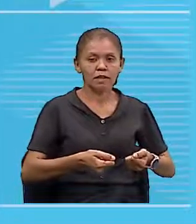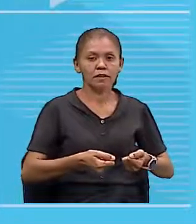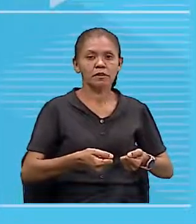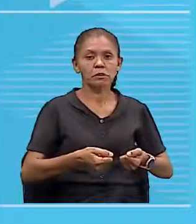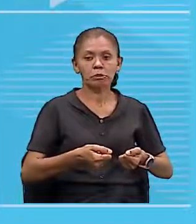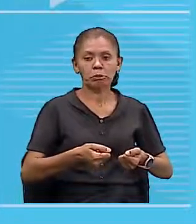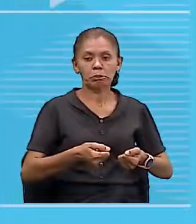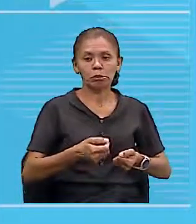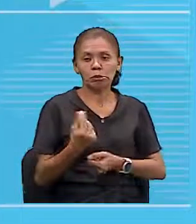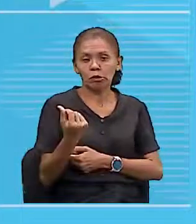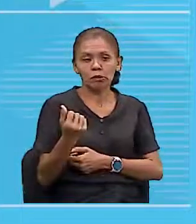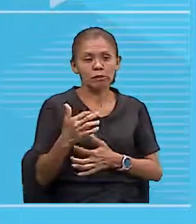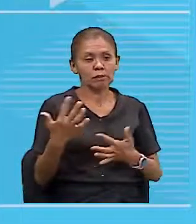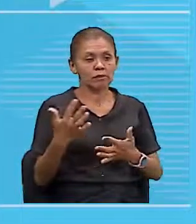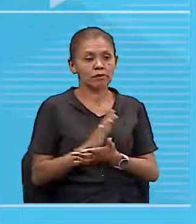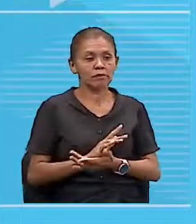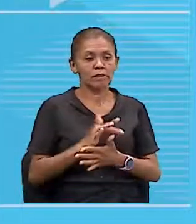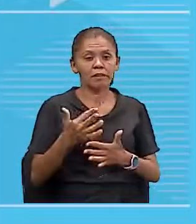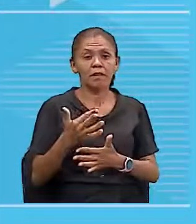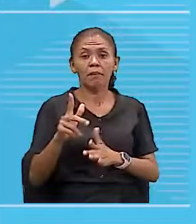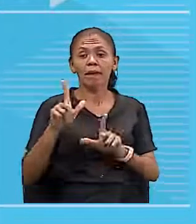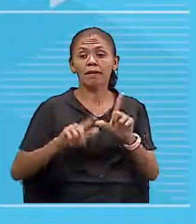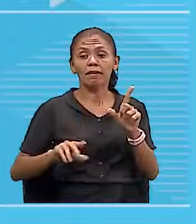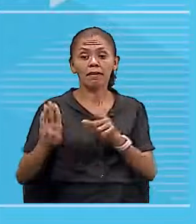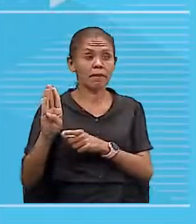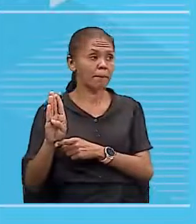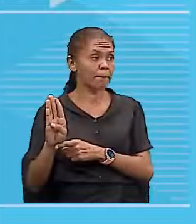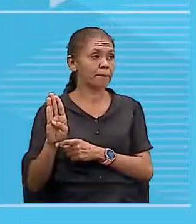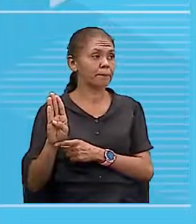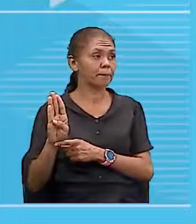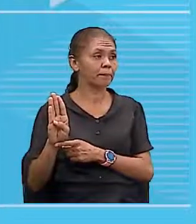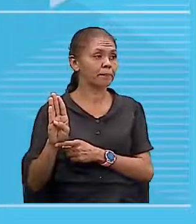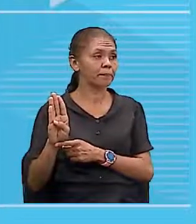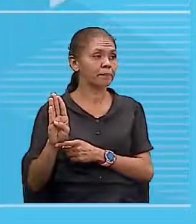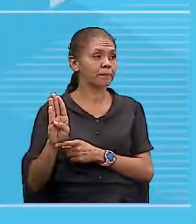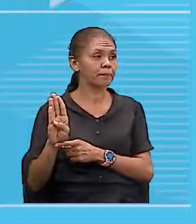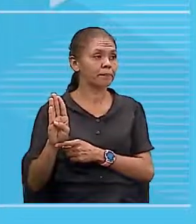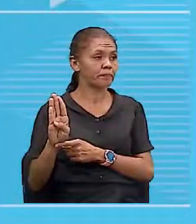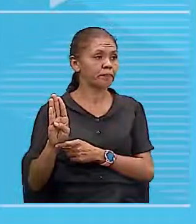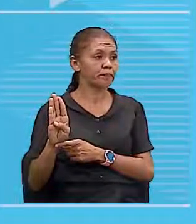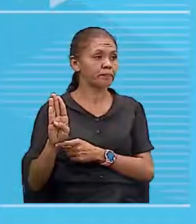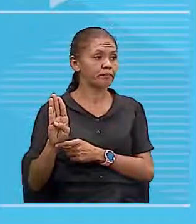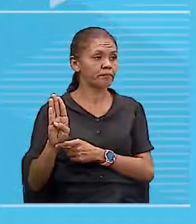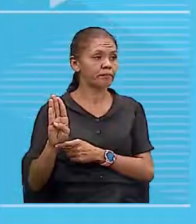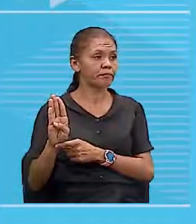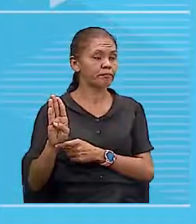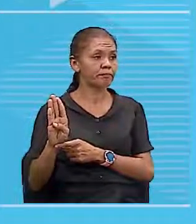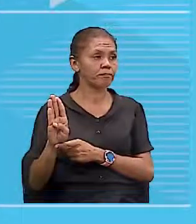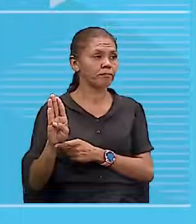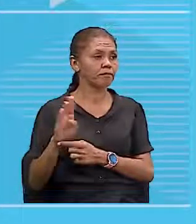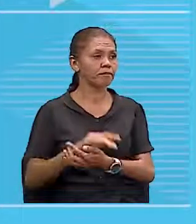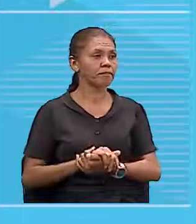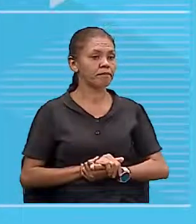cenário entendeu bebê letra B isso aí no L letra B galera letra B essa questão é boa questão difícil